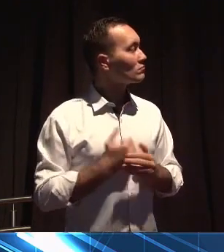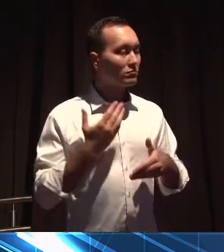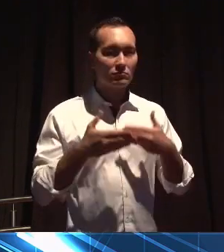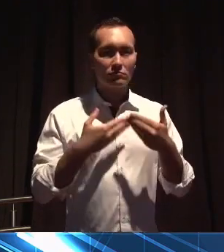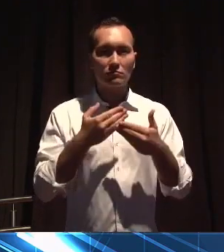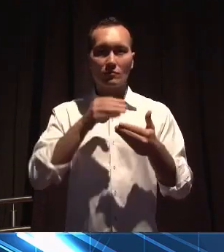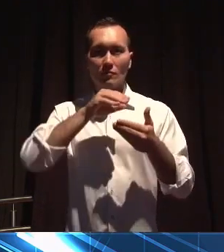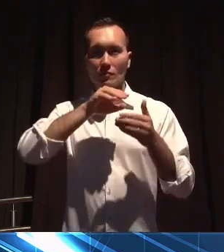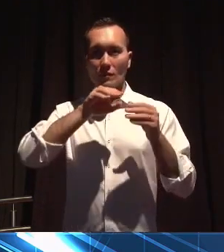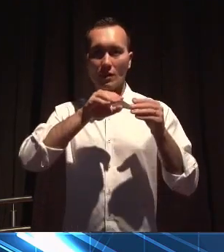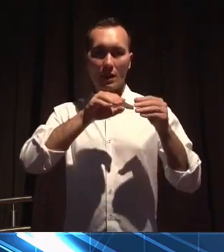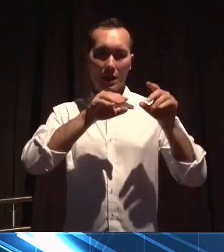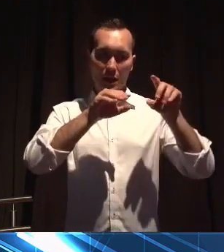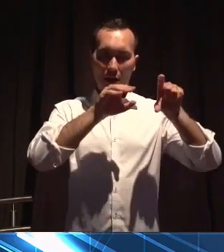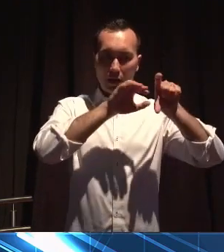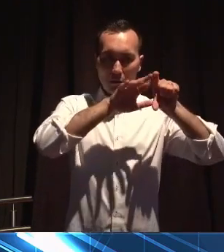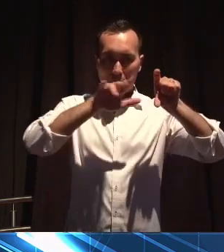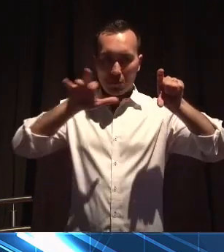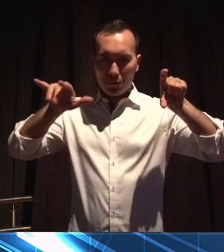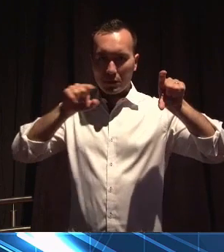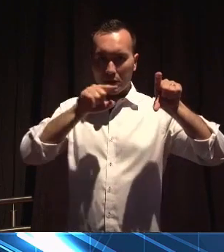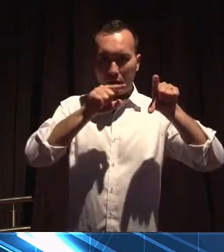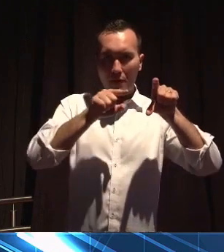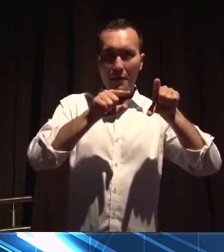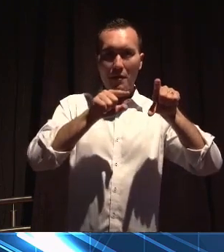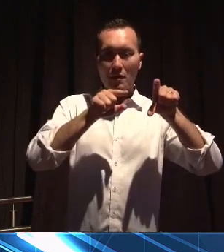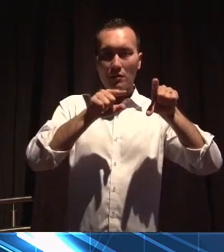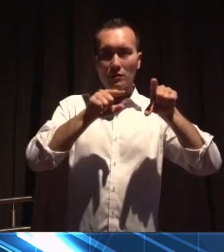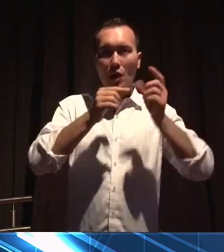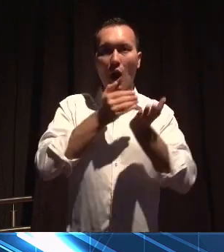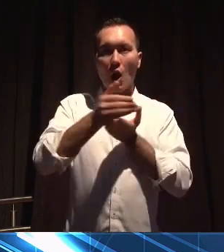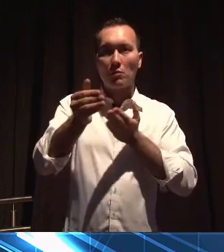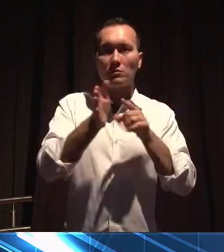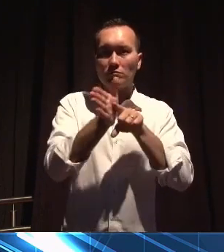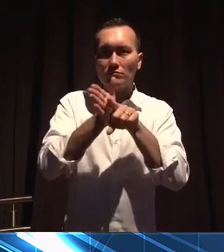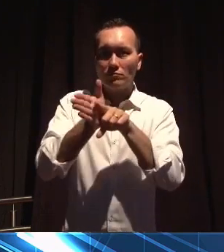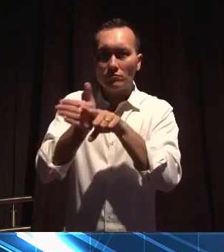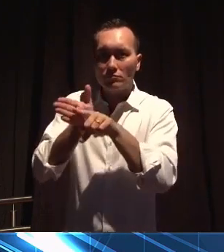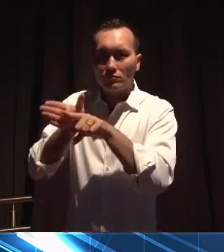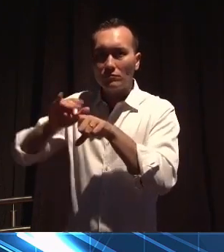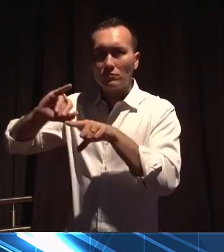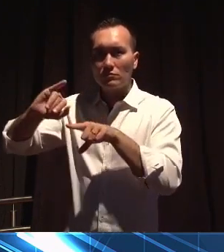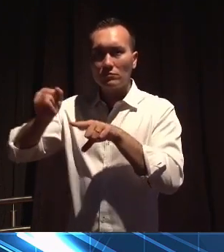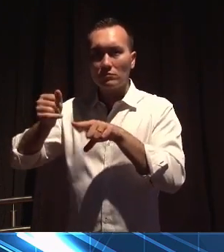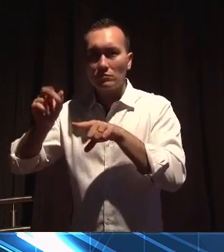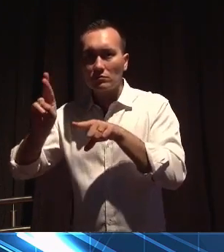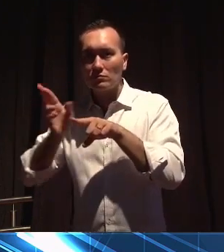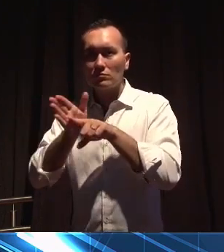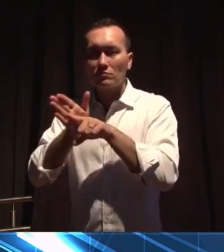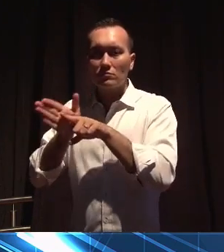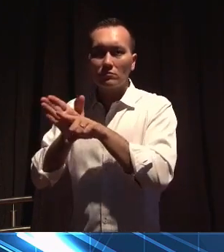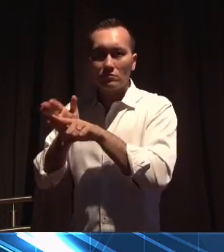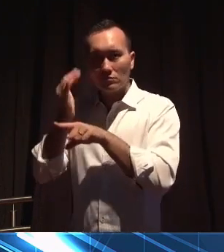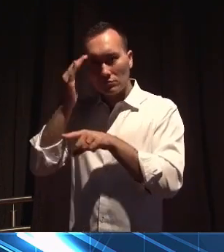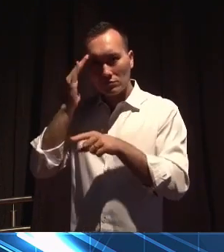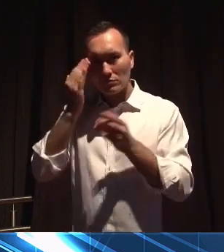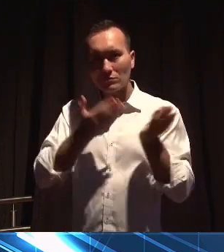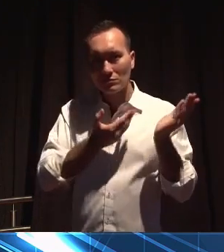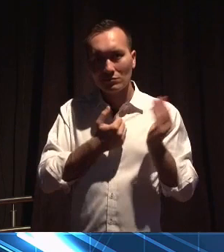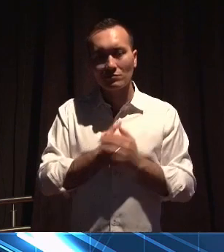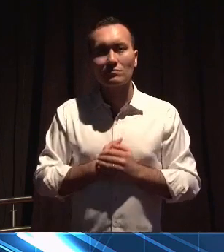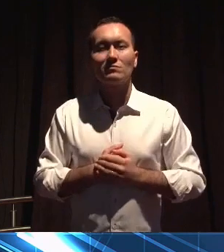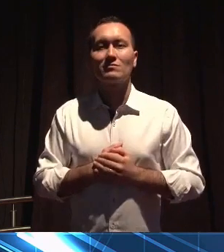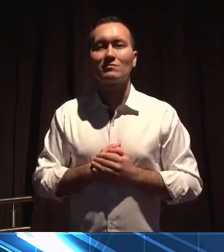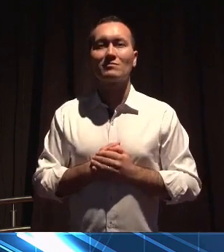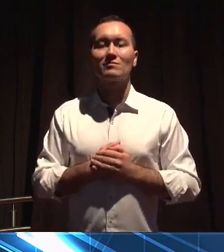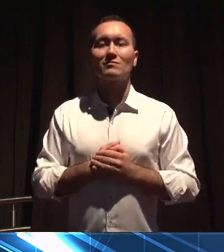e ele vai vasculhar o Jarvis buscando as implementações dessa interface plugin aí da service